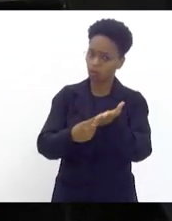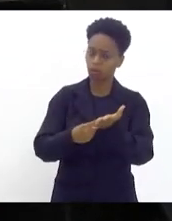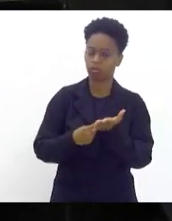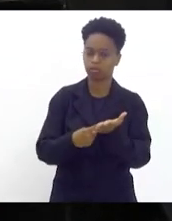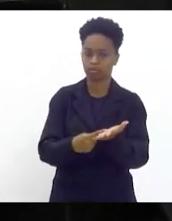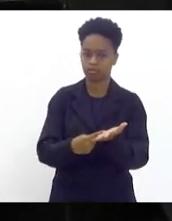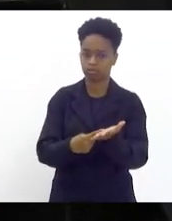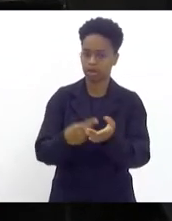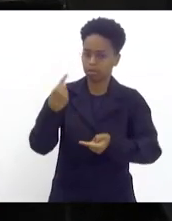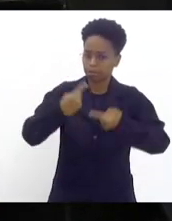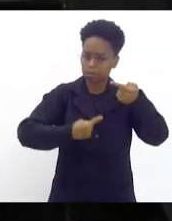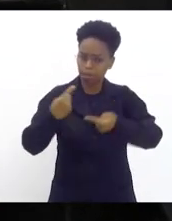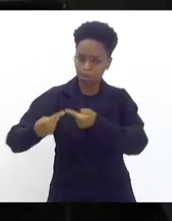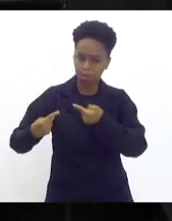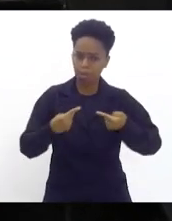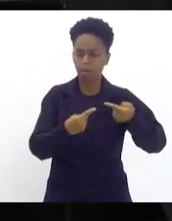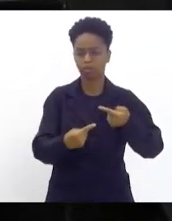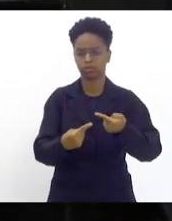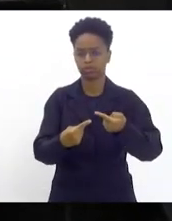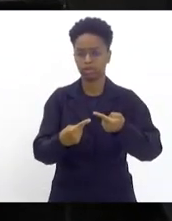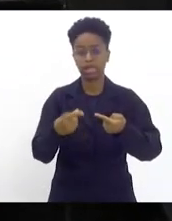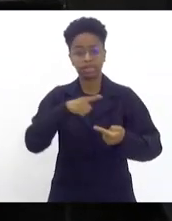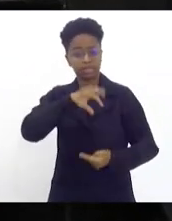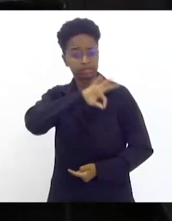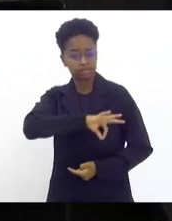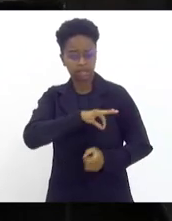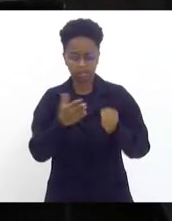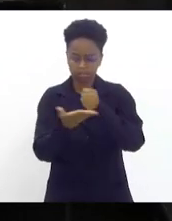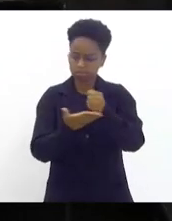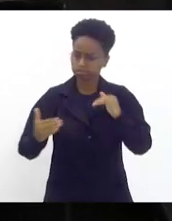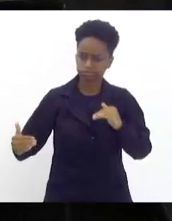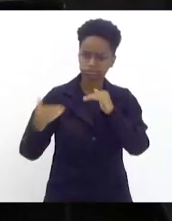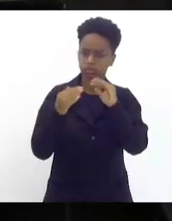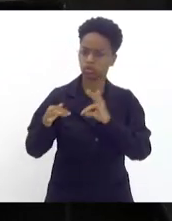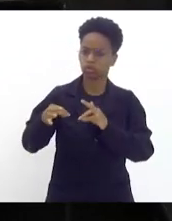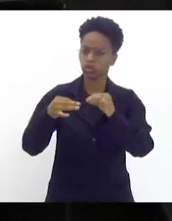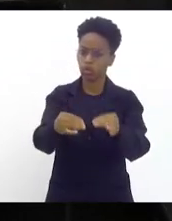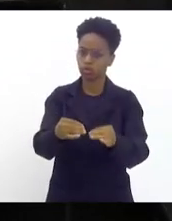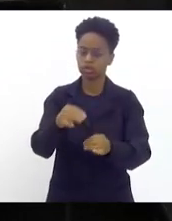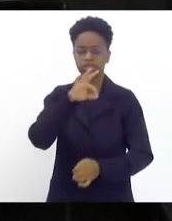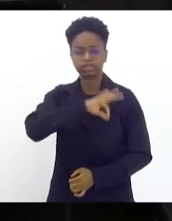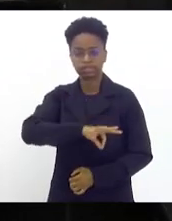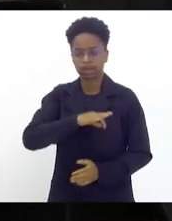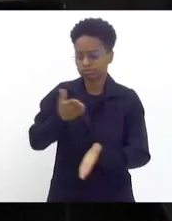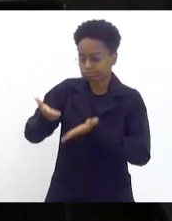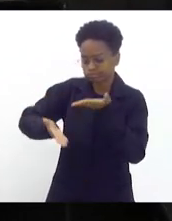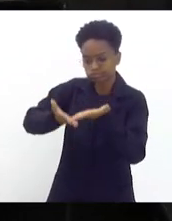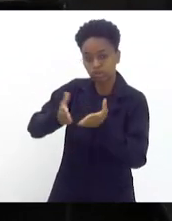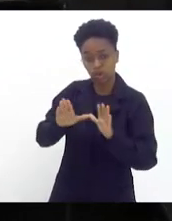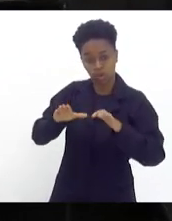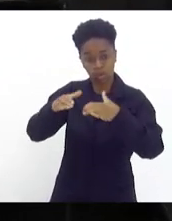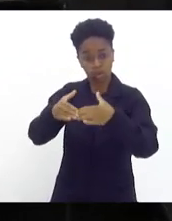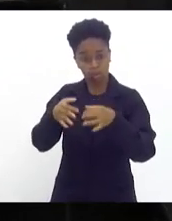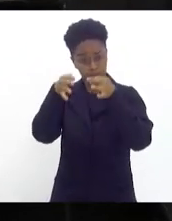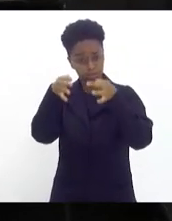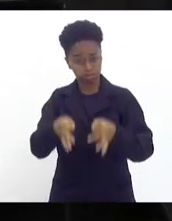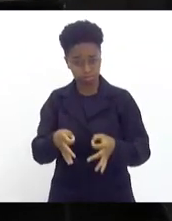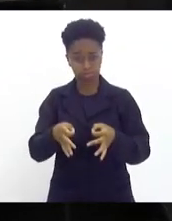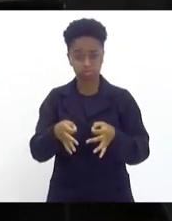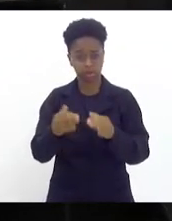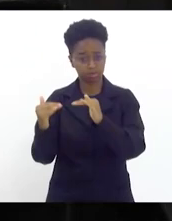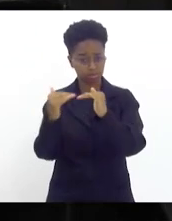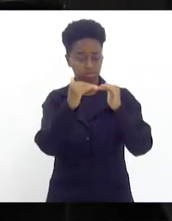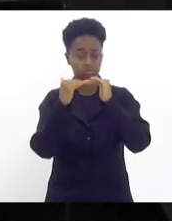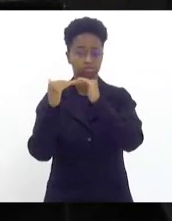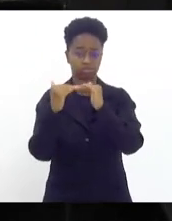de debater e discutir um piso para todos um piso que trate uma categoria de maneira isonômica